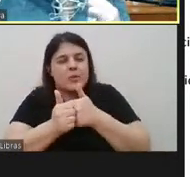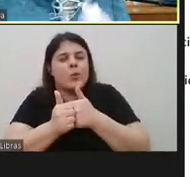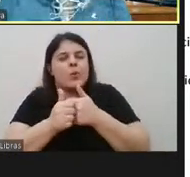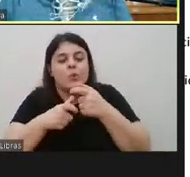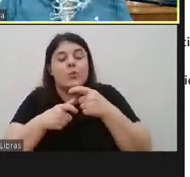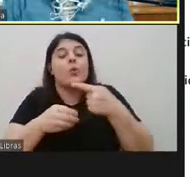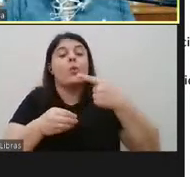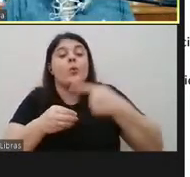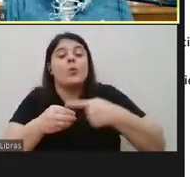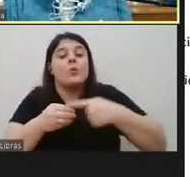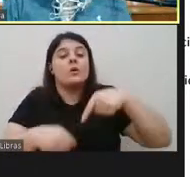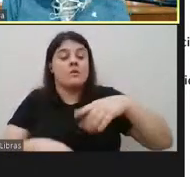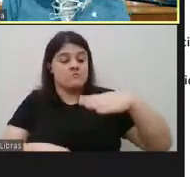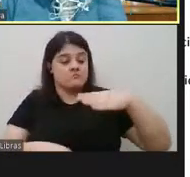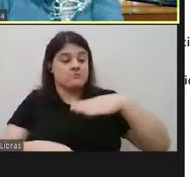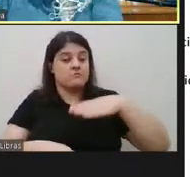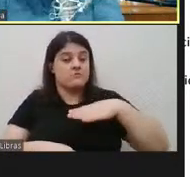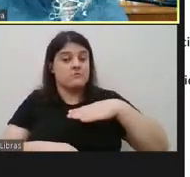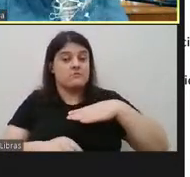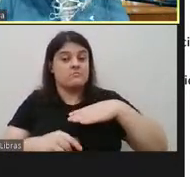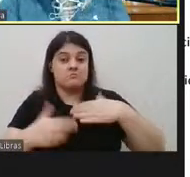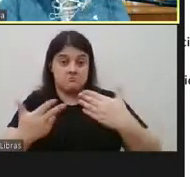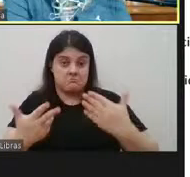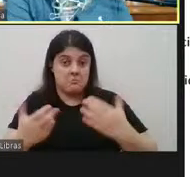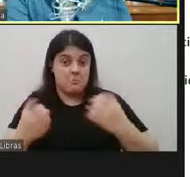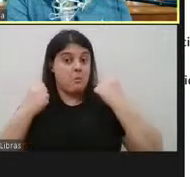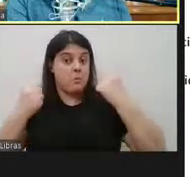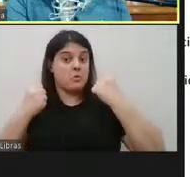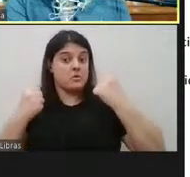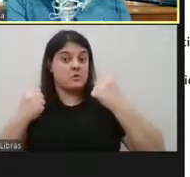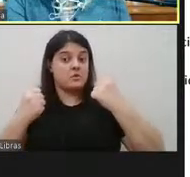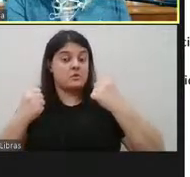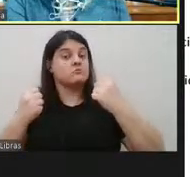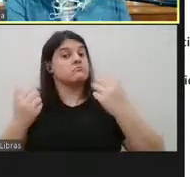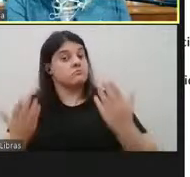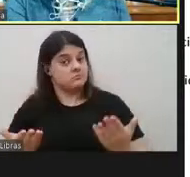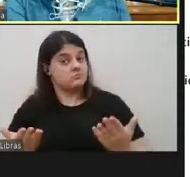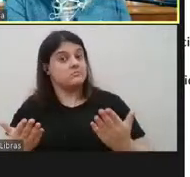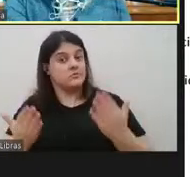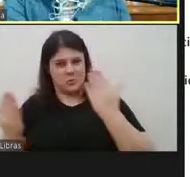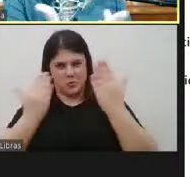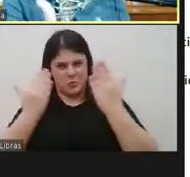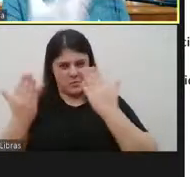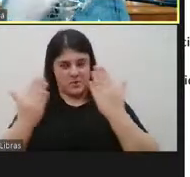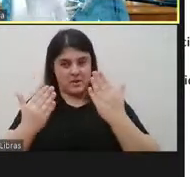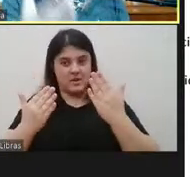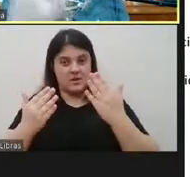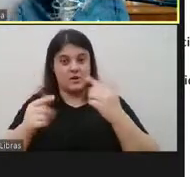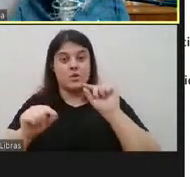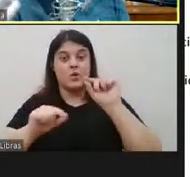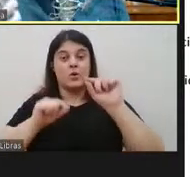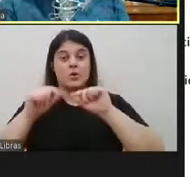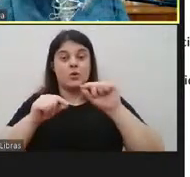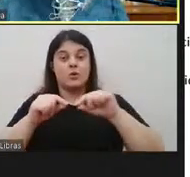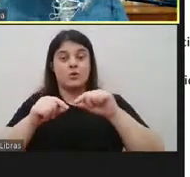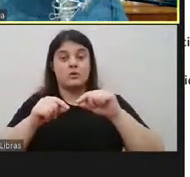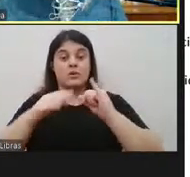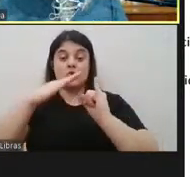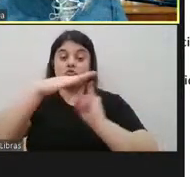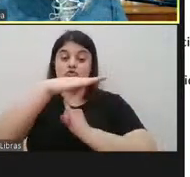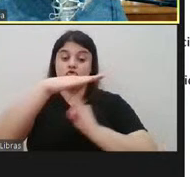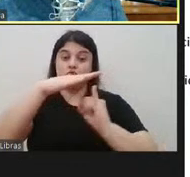mais fácil o executivo no caso brasileiro um dos executivos mais poderosos do mundo a gente comparar e temos de traços